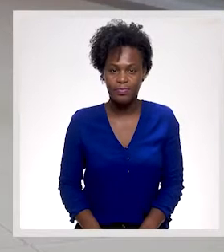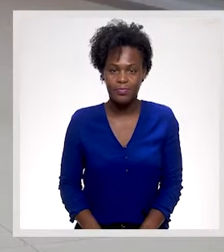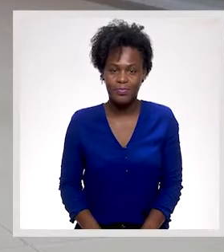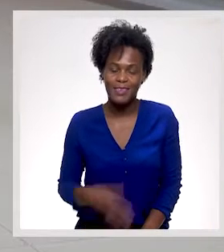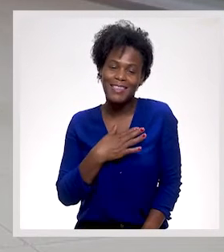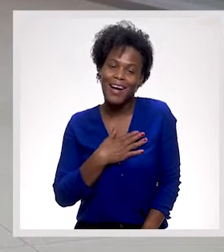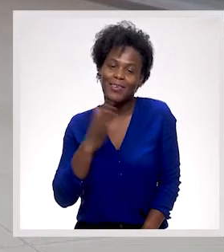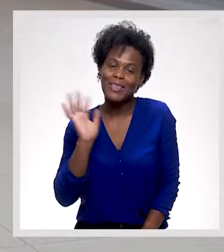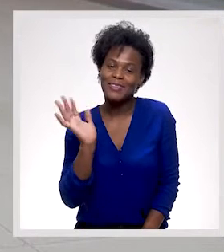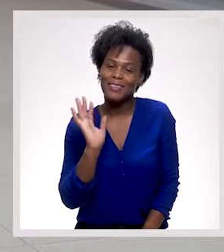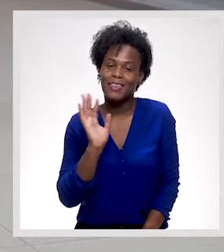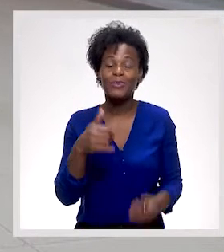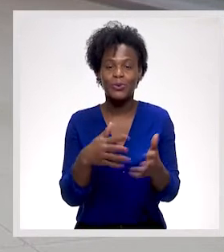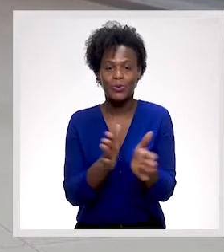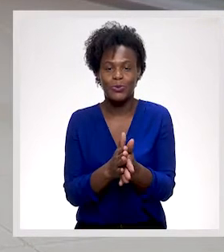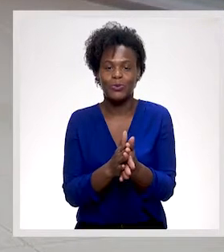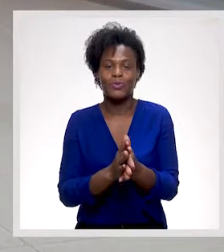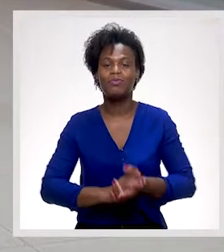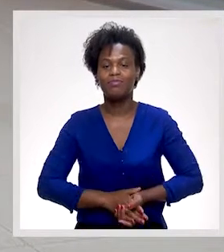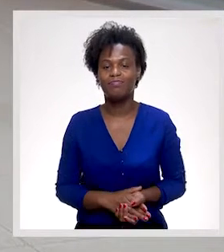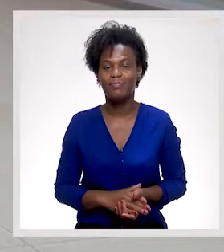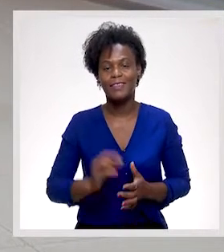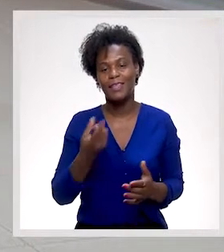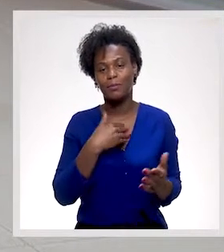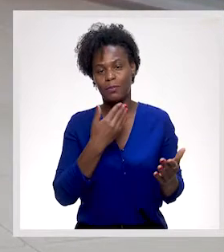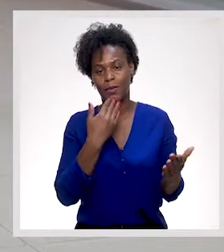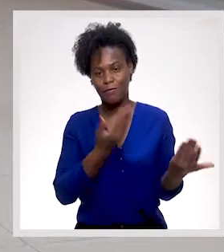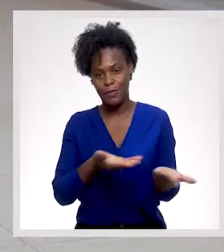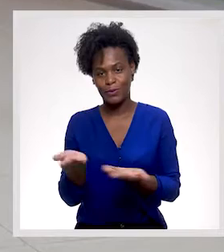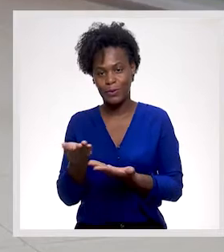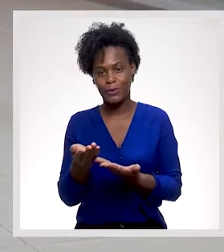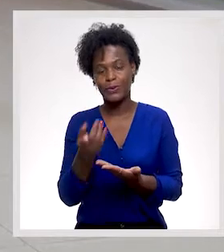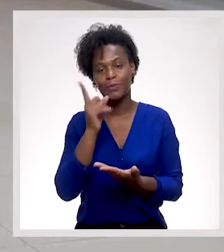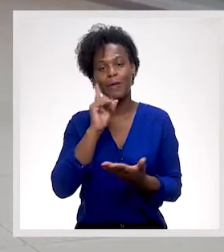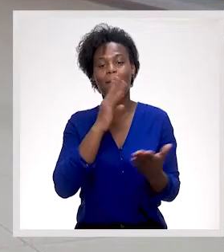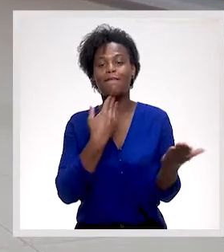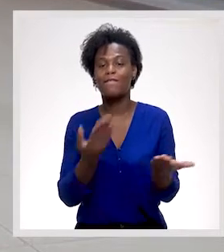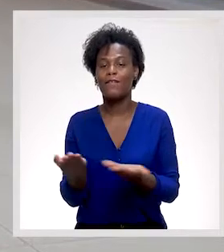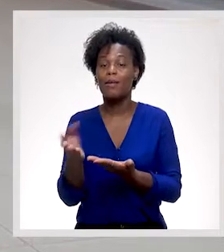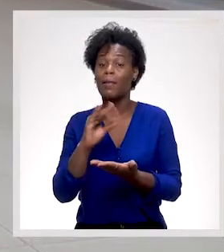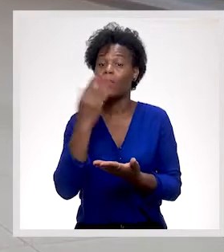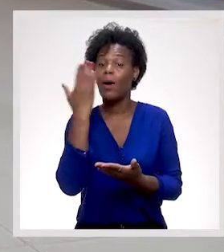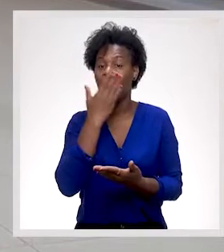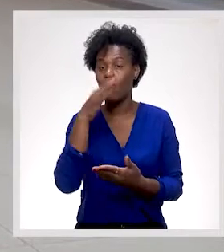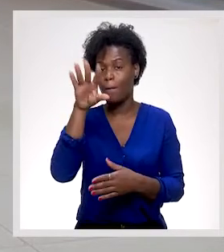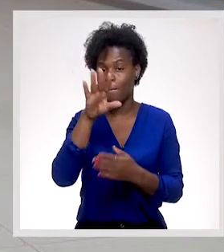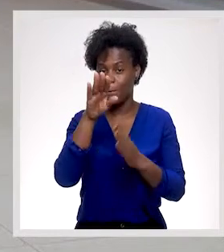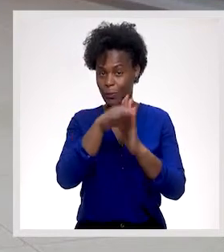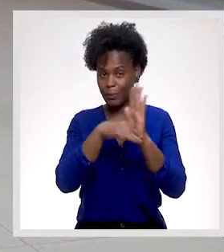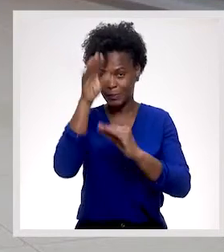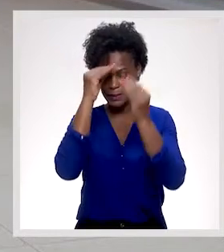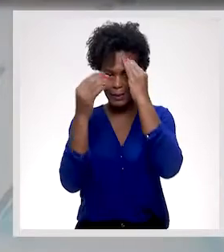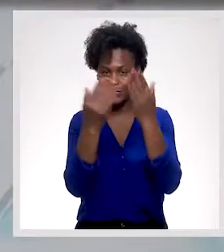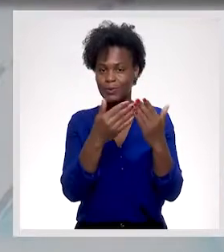Saudações a todos. Sejam bem-vindos e bem-vindas a mais uma aula no programa Aprender e Estudar